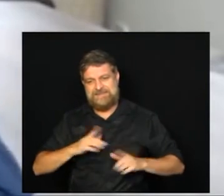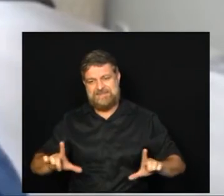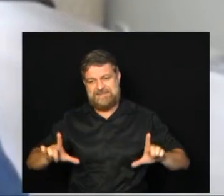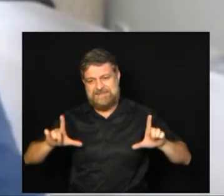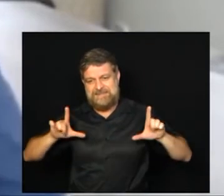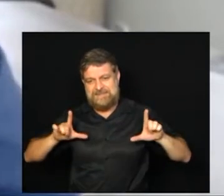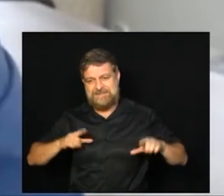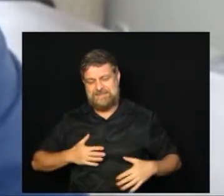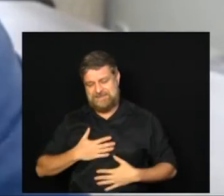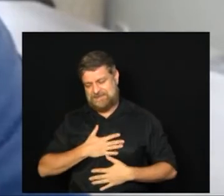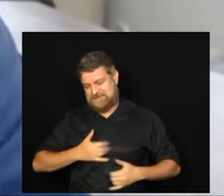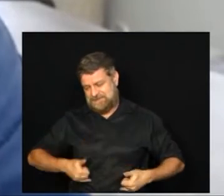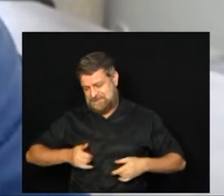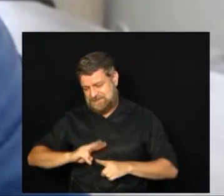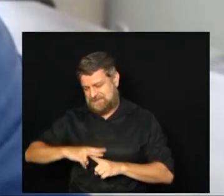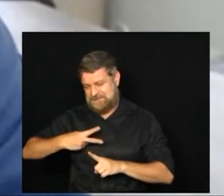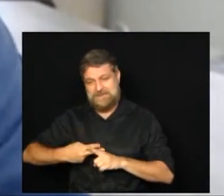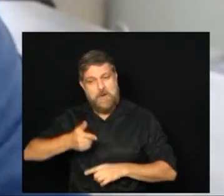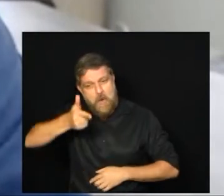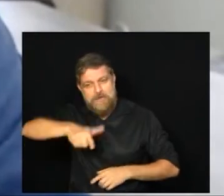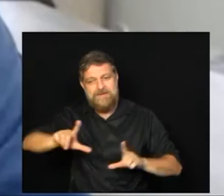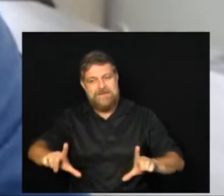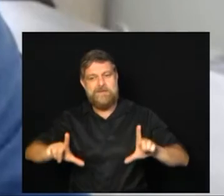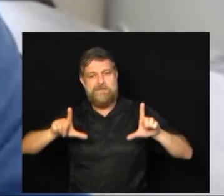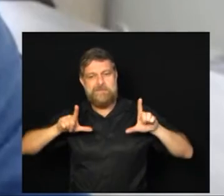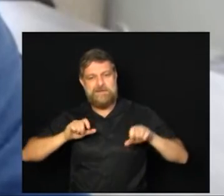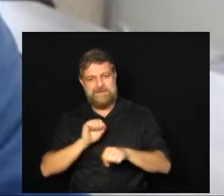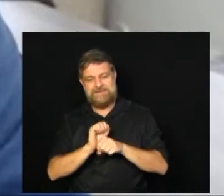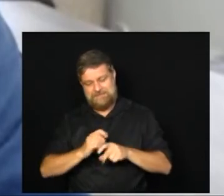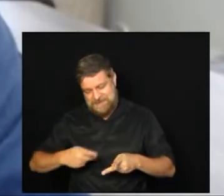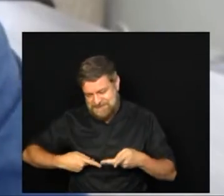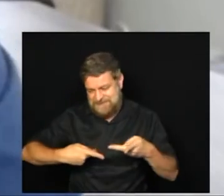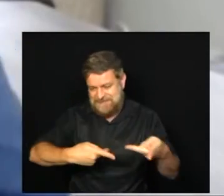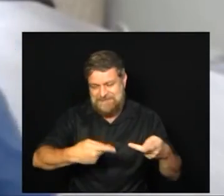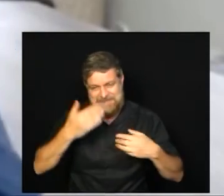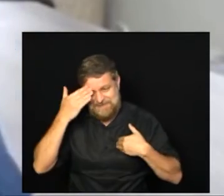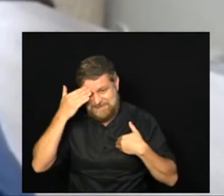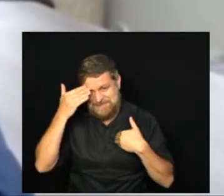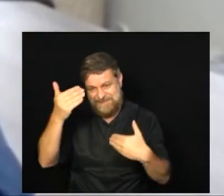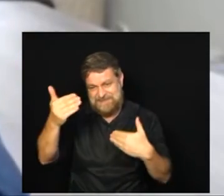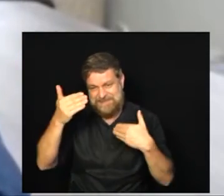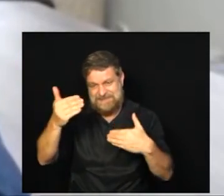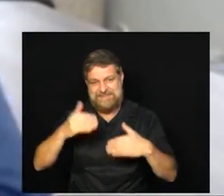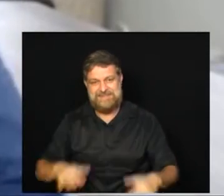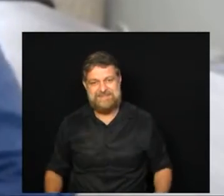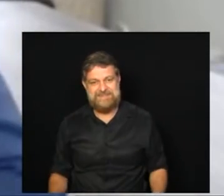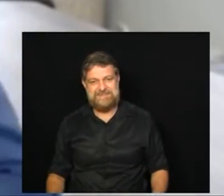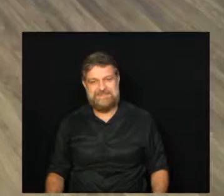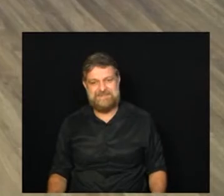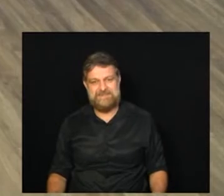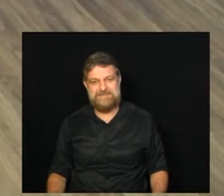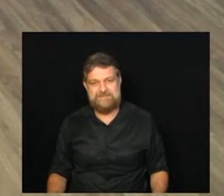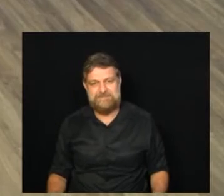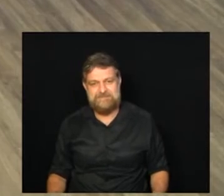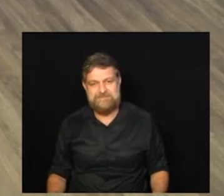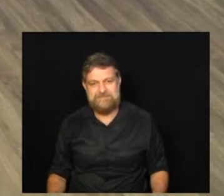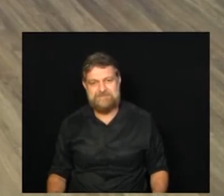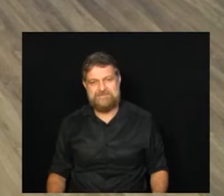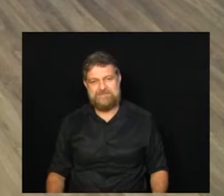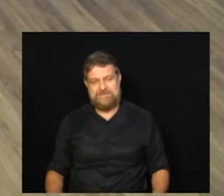frio, ela falou, um cobertor para dar para o morador de rua custa R$11. É um preço de um energético que eu tomo por dia. Ela falou,